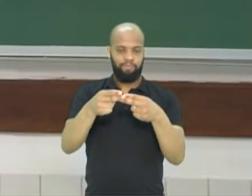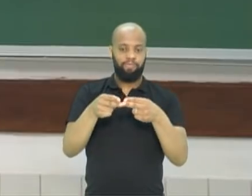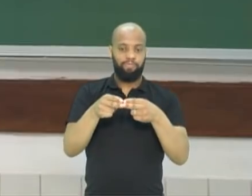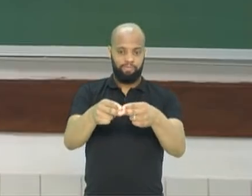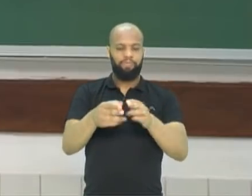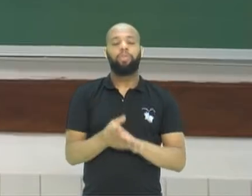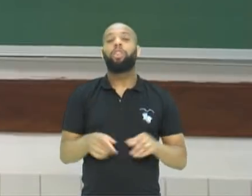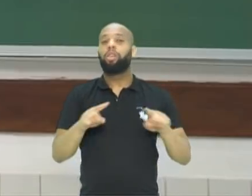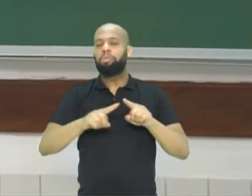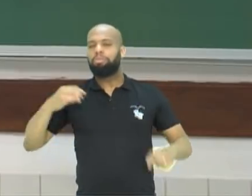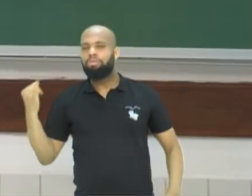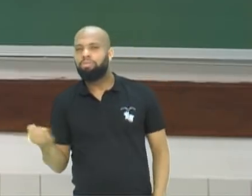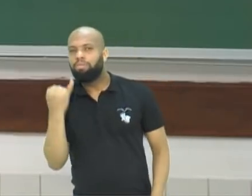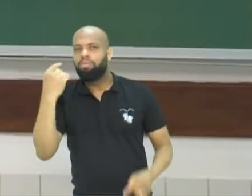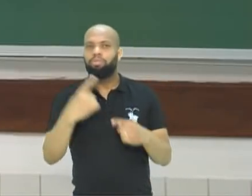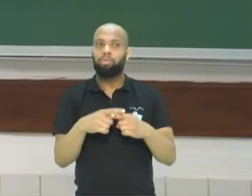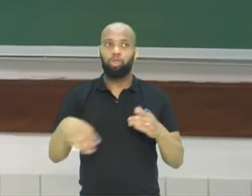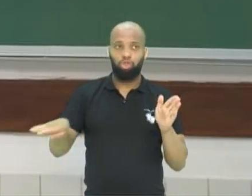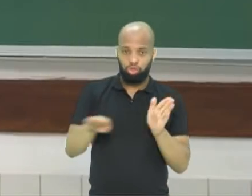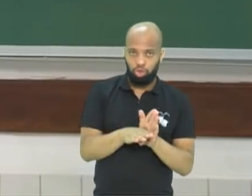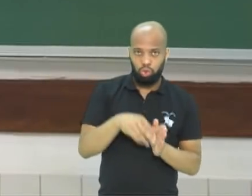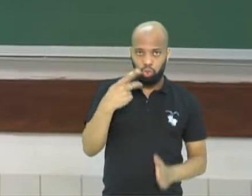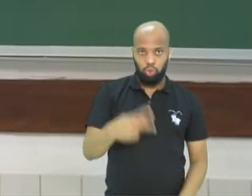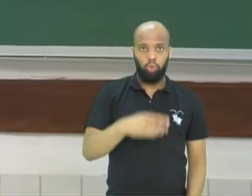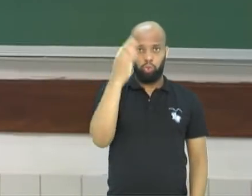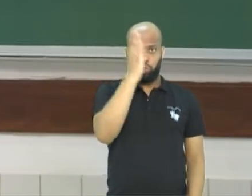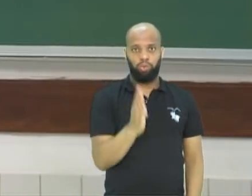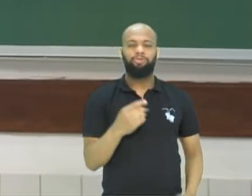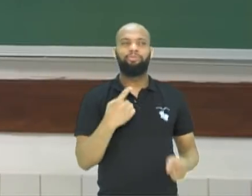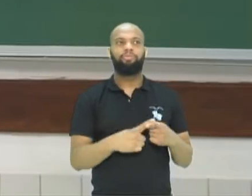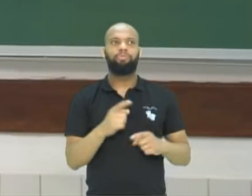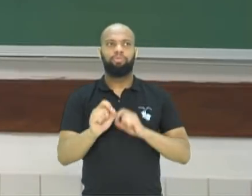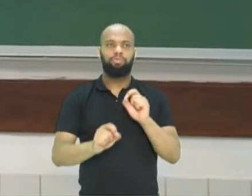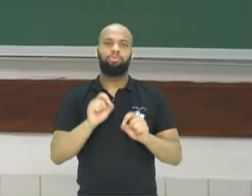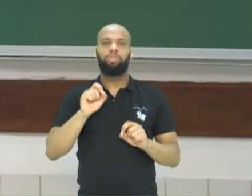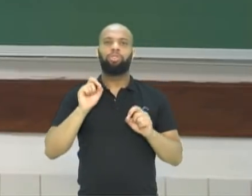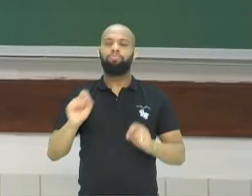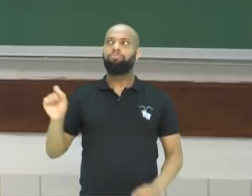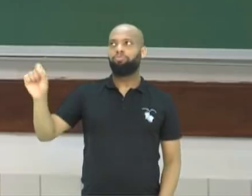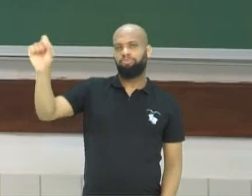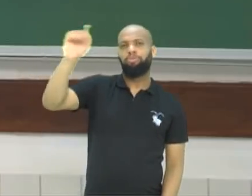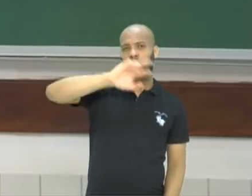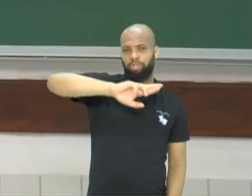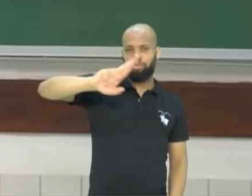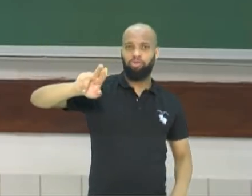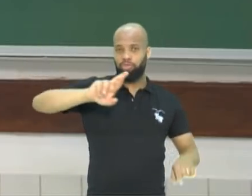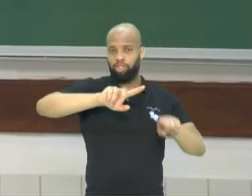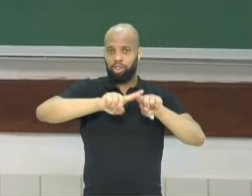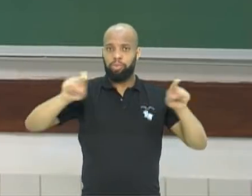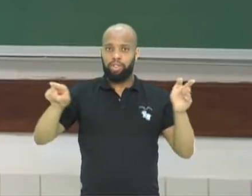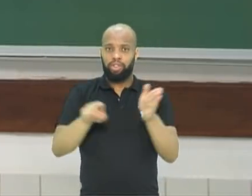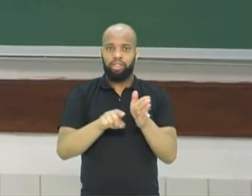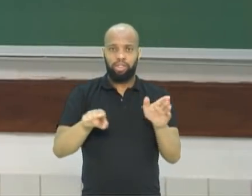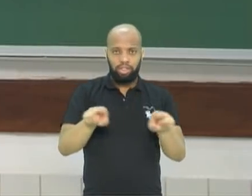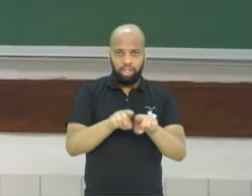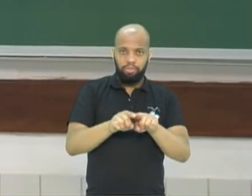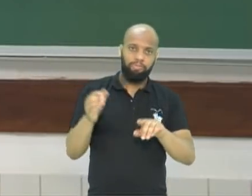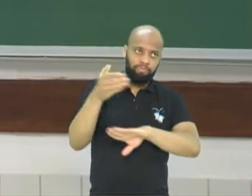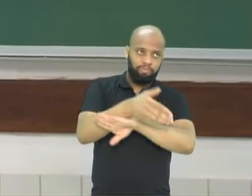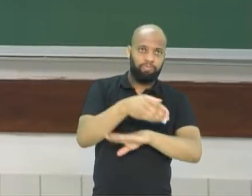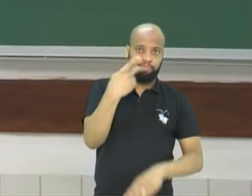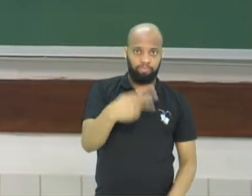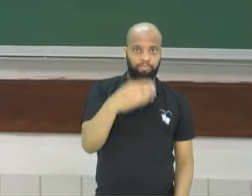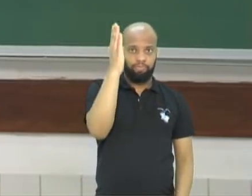assim que eles chegaram, por exemplo, ao Brasil, porque foi um dos pontos que esse navio passou, né, o HMS